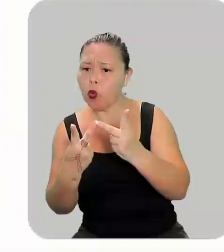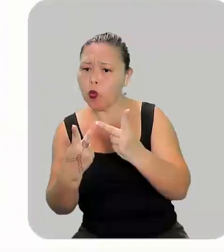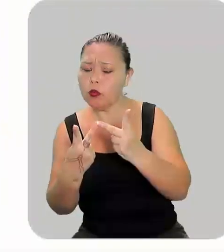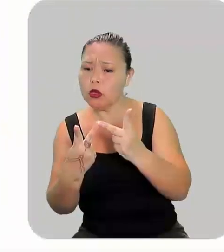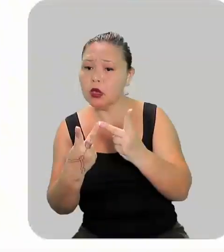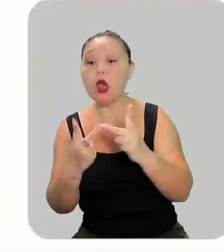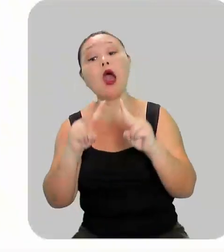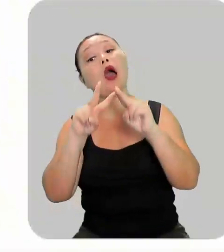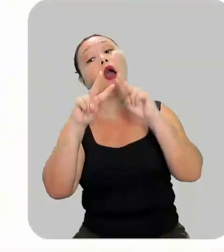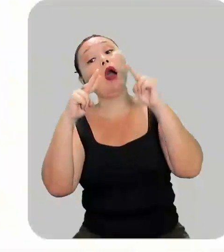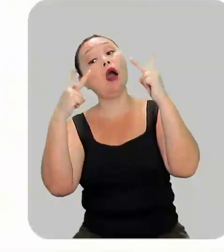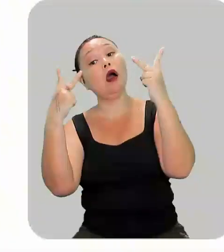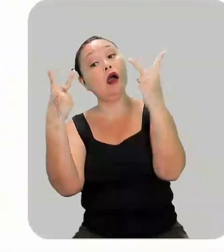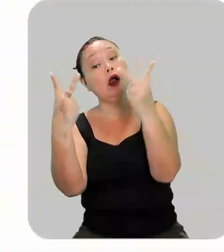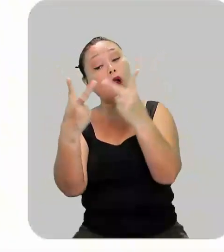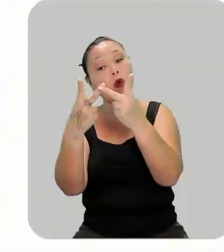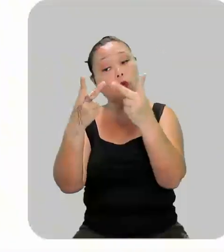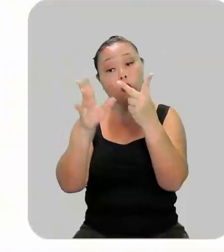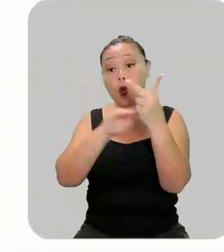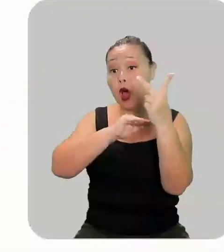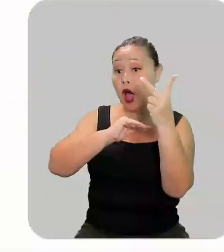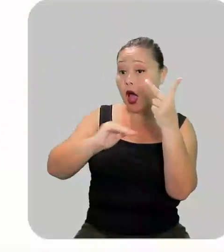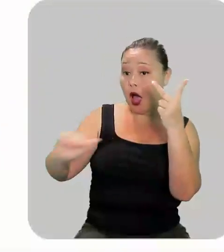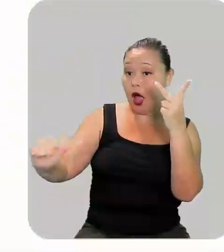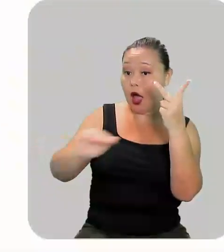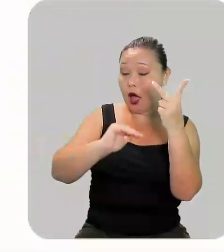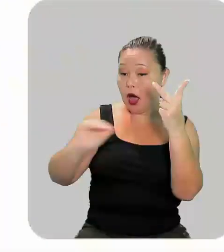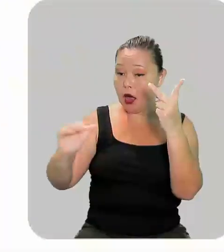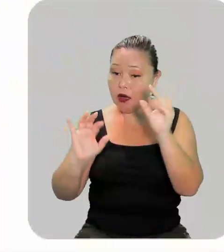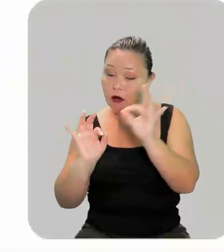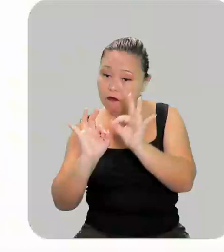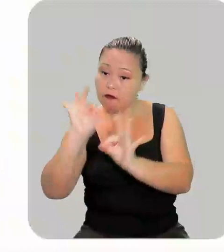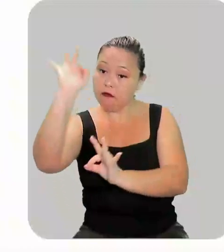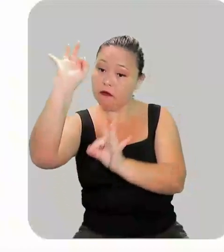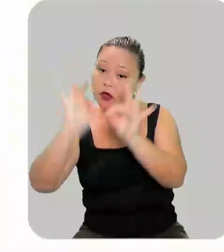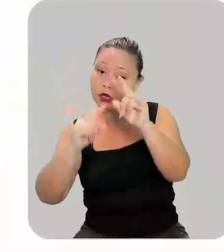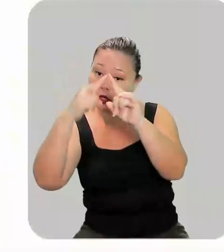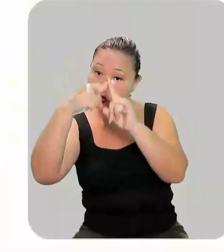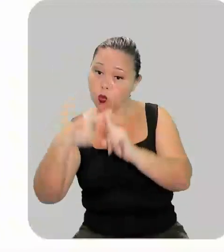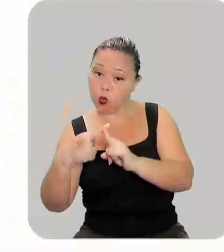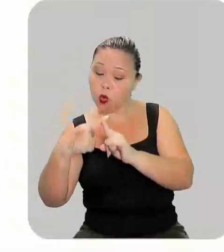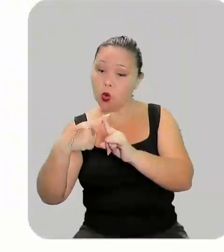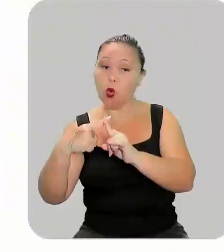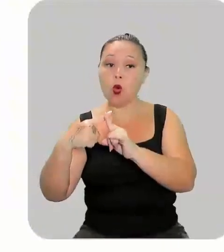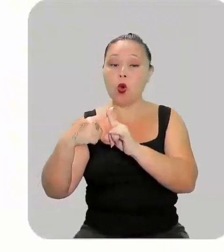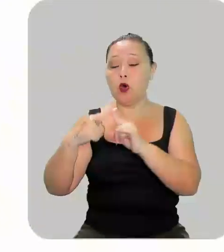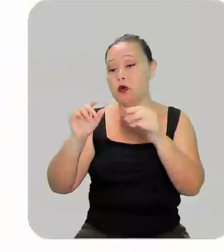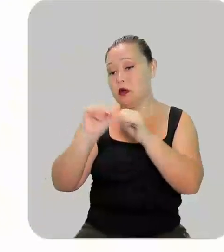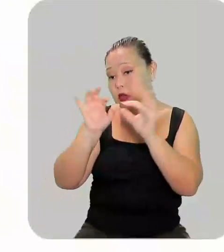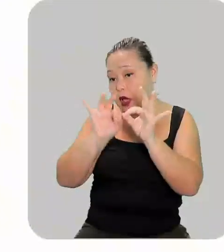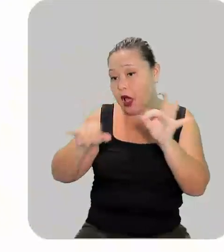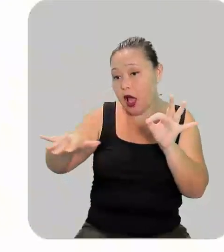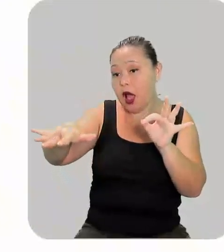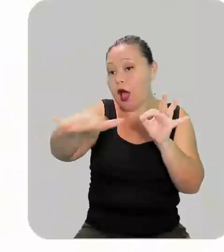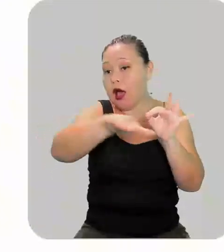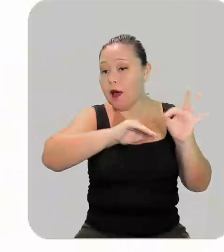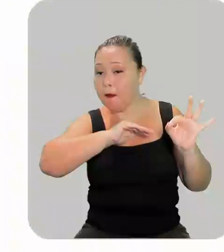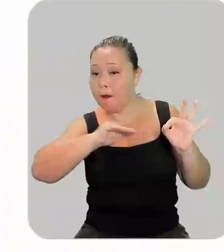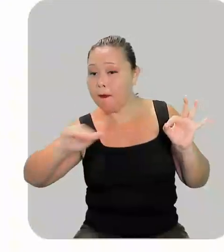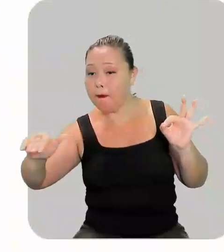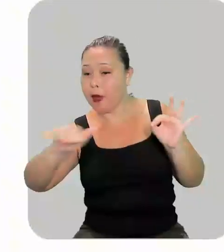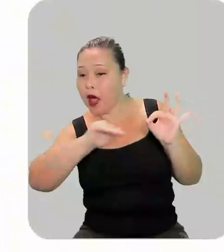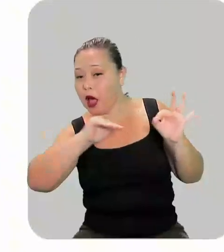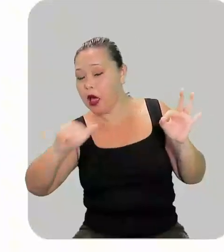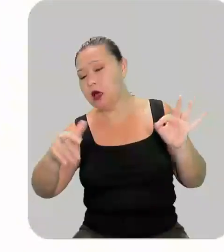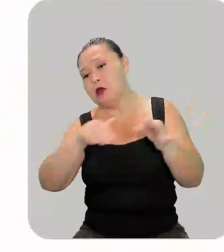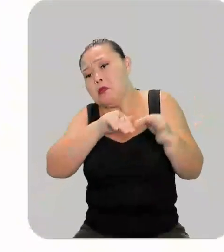o volume é a área da base vezes a altura, né? Então pronto, fechou. Pronto. E aí a gente tem que calcular a área da base, né? Isso. Mas a minha base também não é